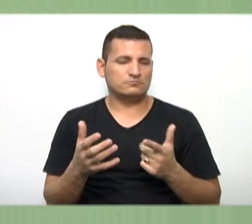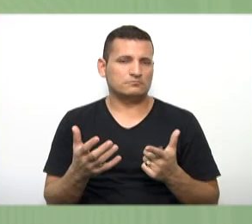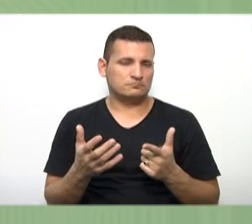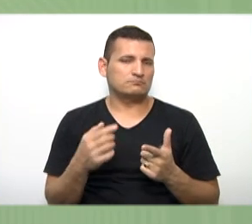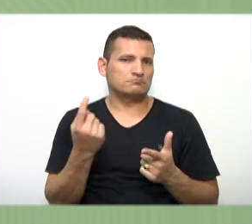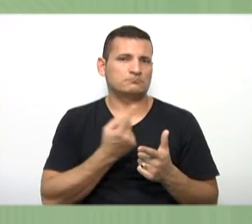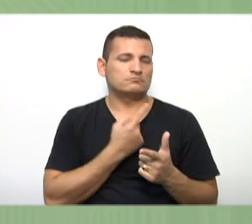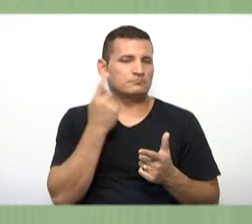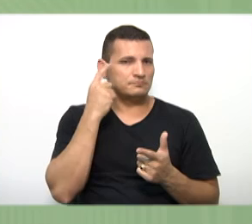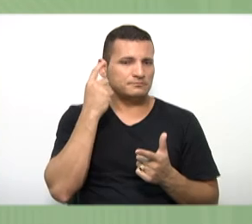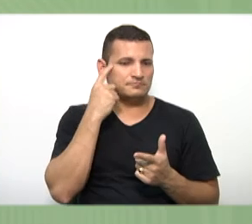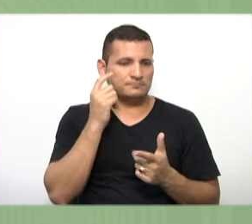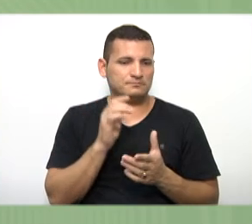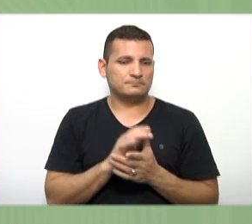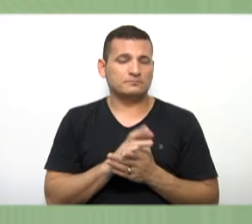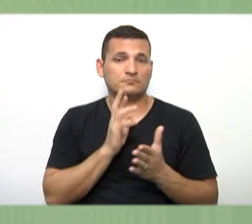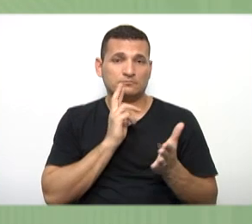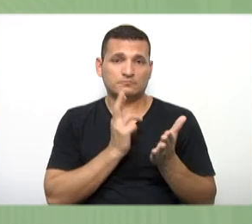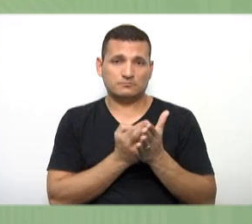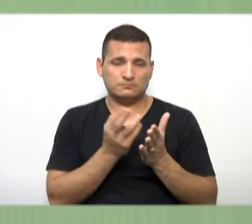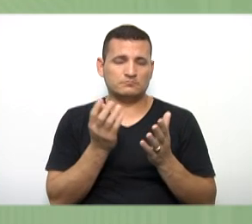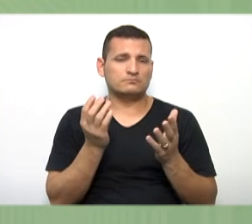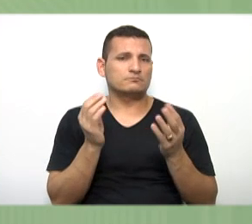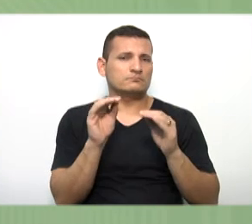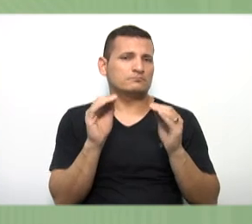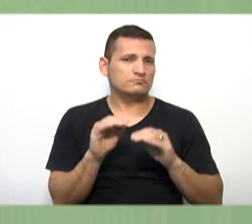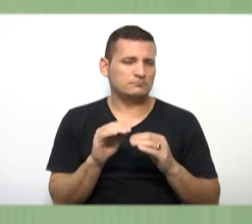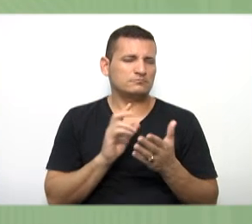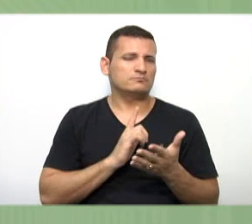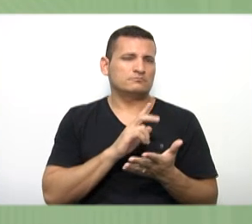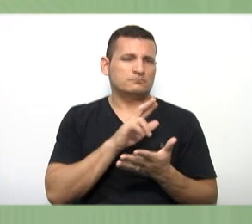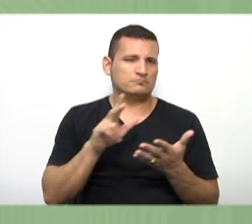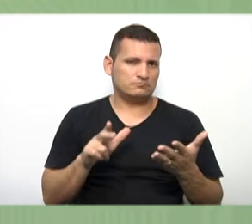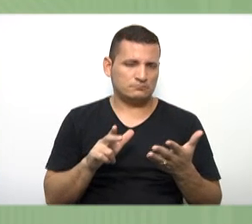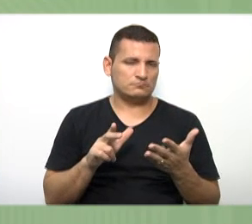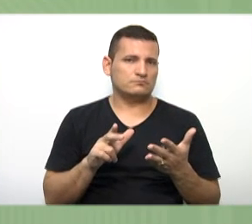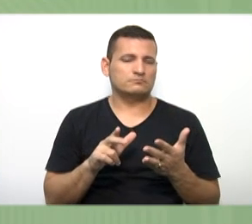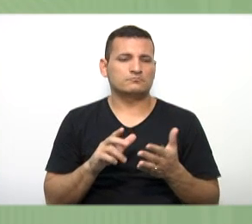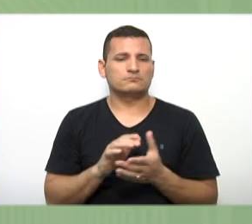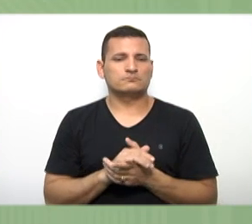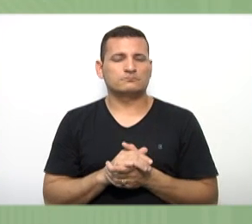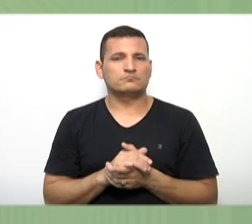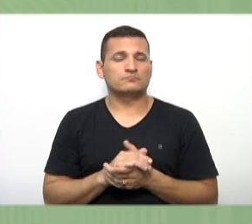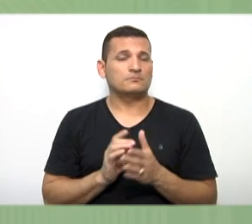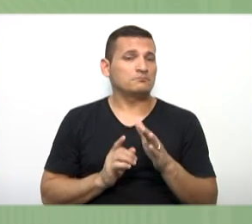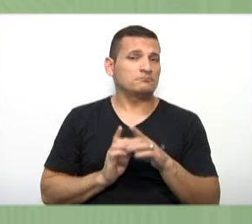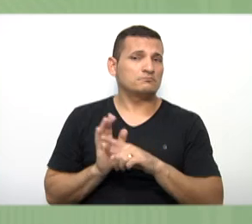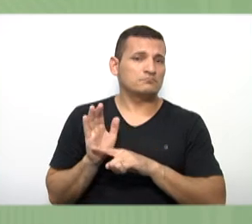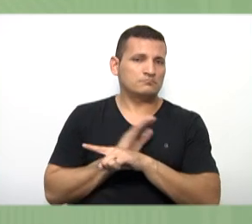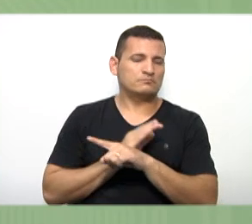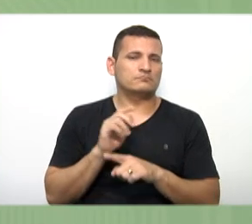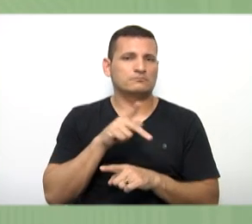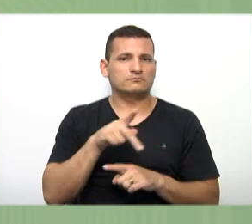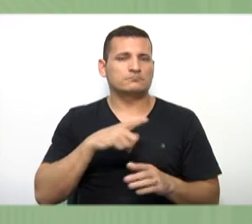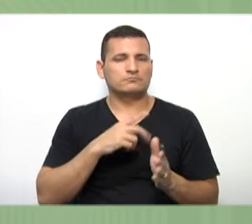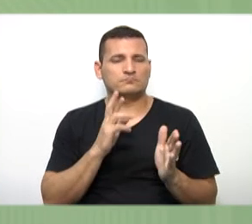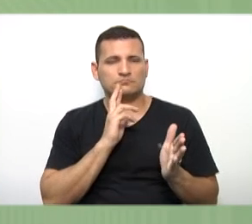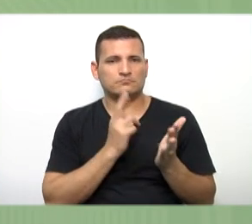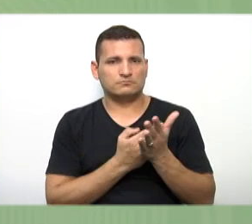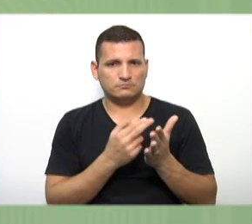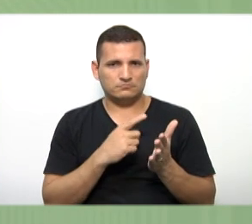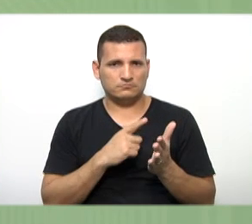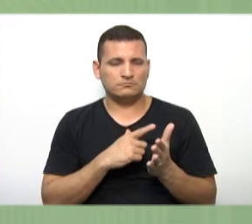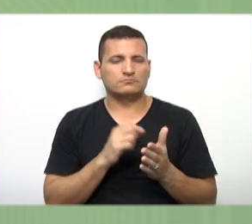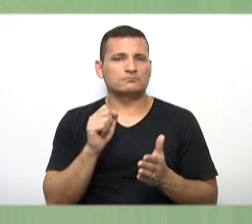pensar. Na nossa resposta aqui nós vamos falar de vários fatores, mas nós tivemos participação nessa também, professora? Sim, novamente